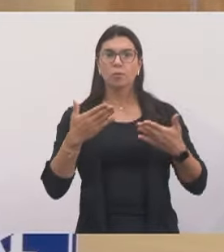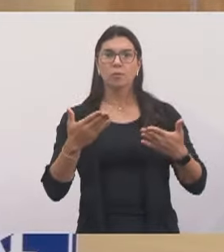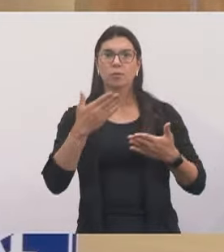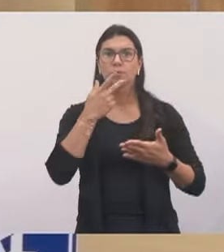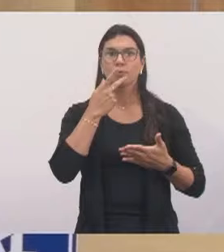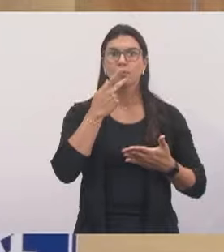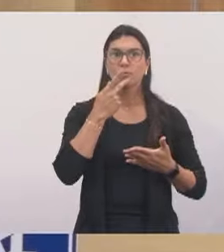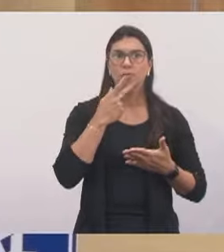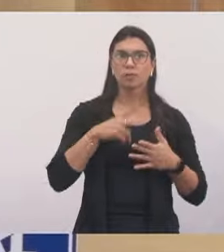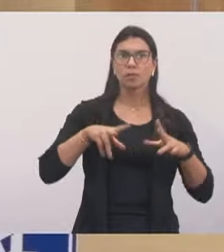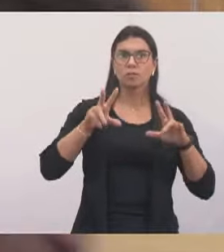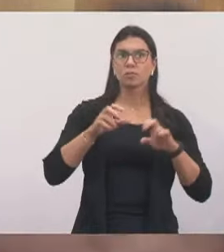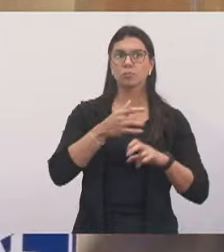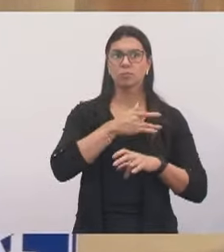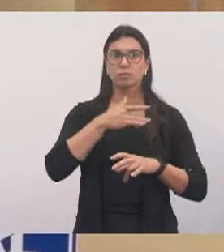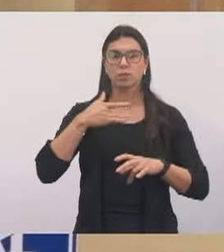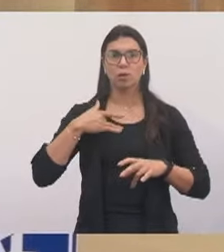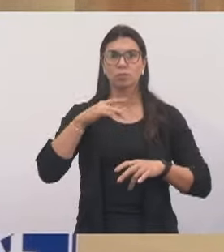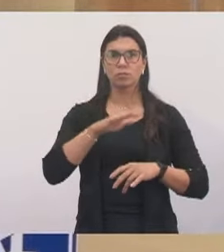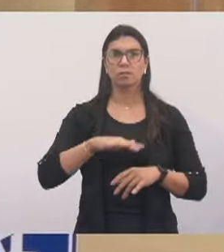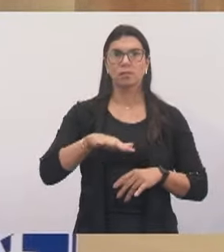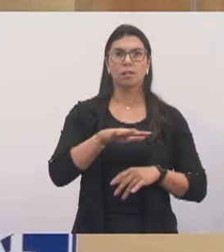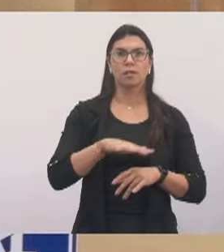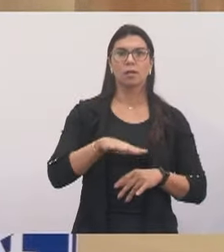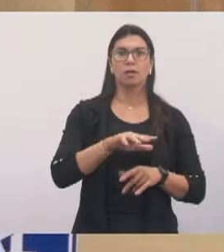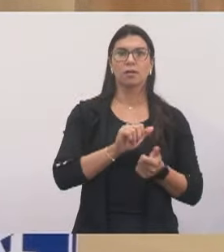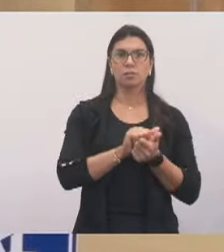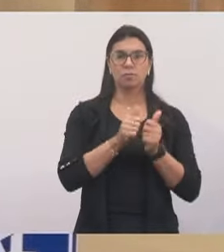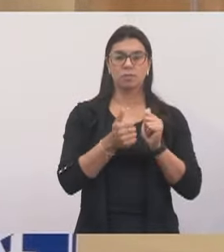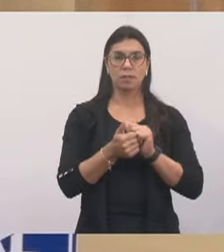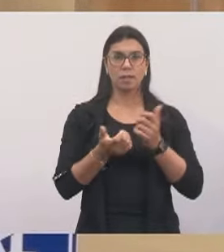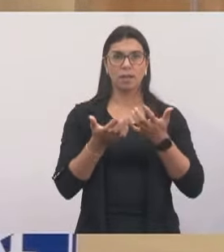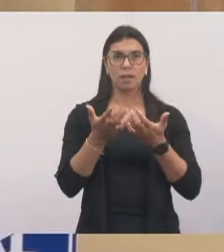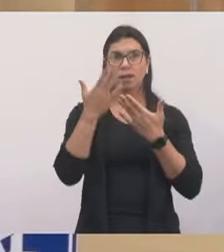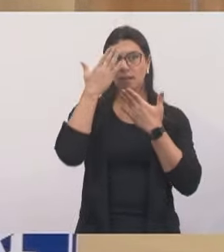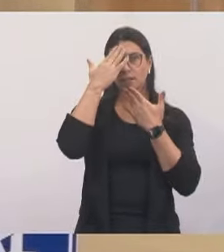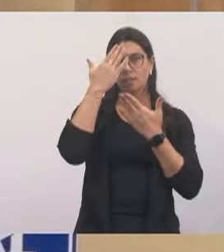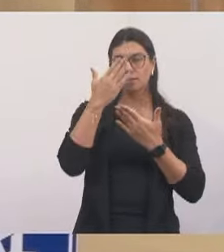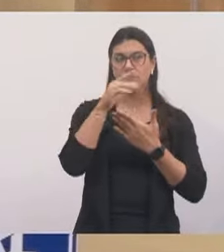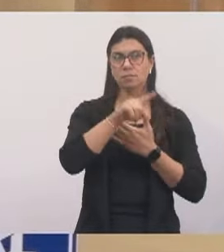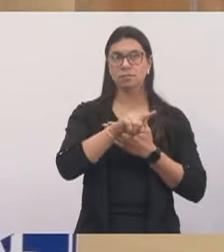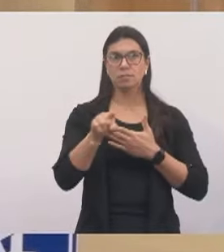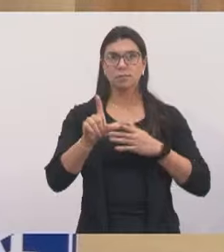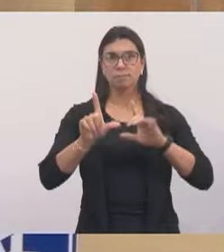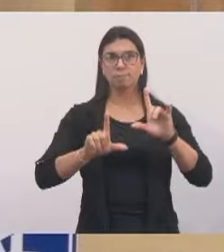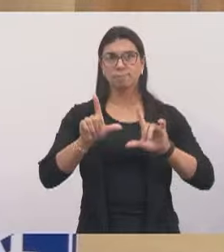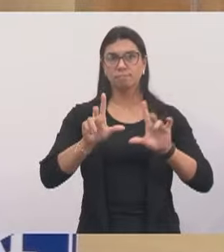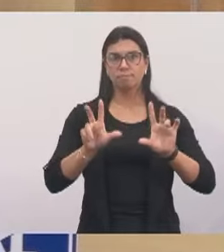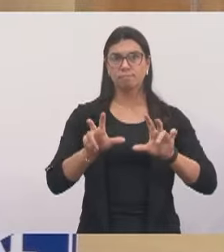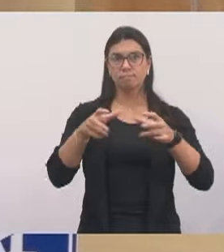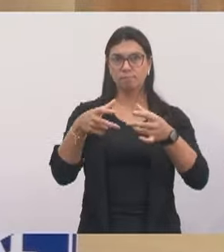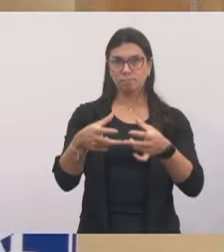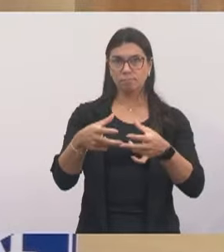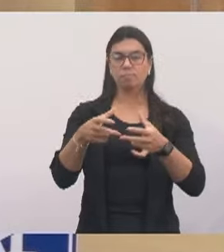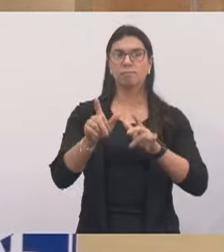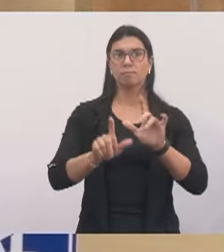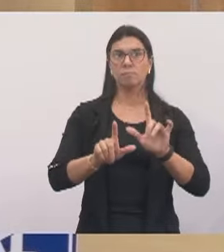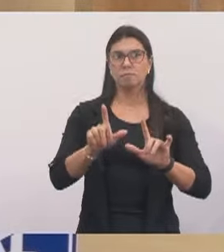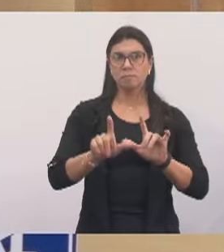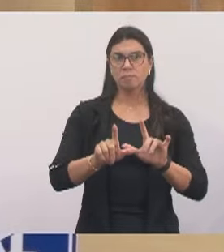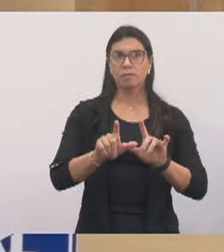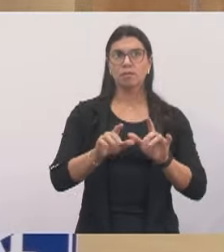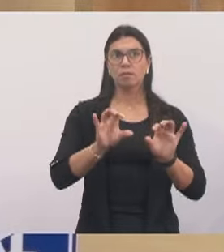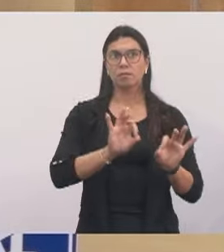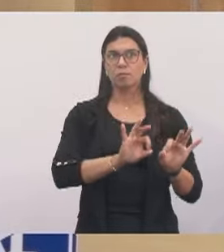saúde através do esporte. Quero cumprimentar você que está na sua casa, assistindo pela internet, pela TV Câmara, em